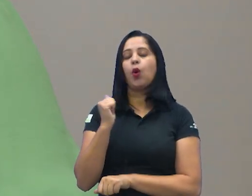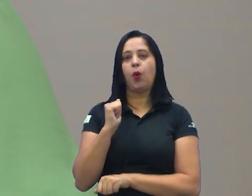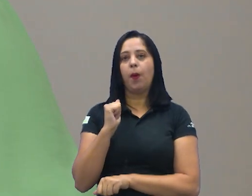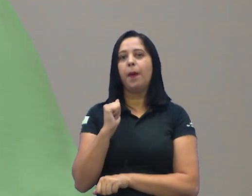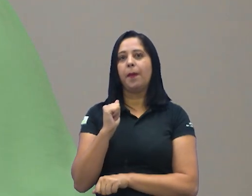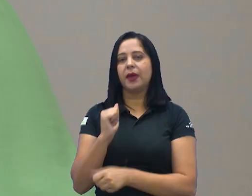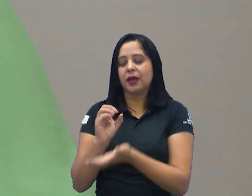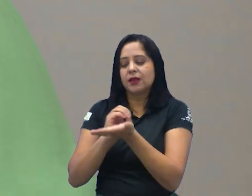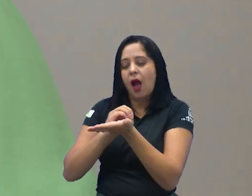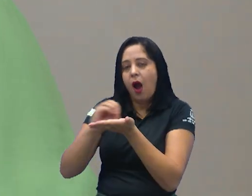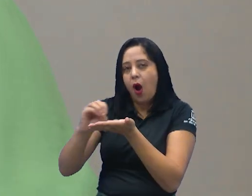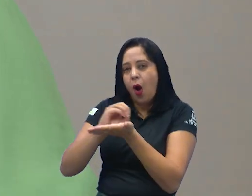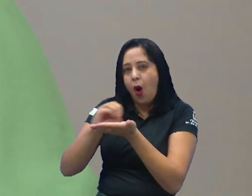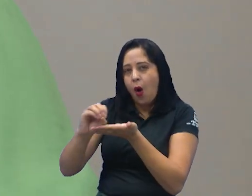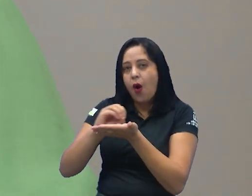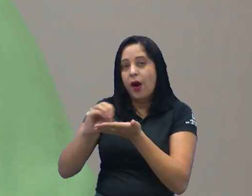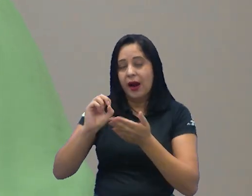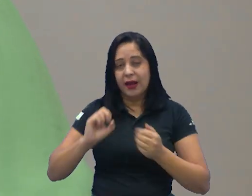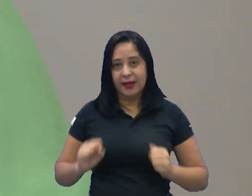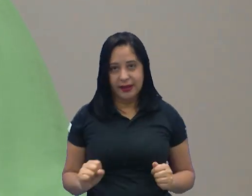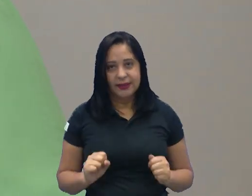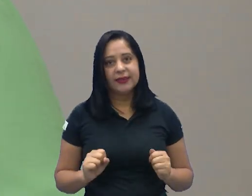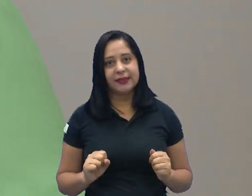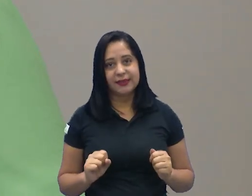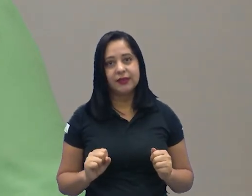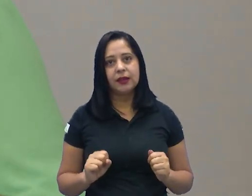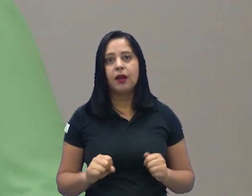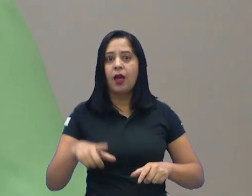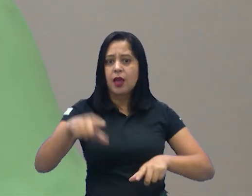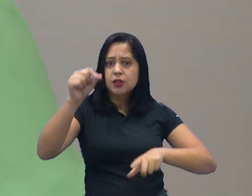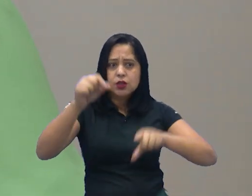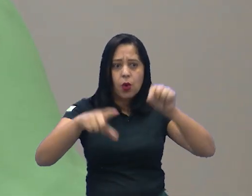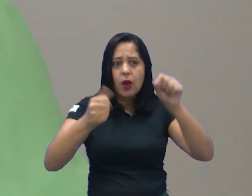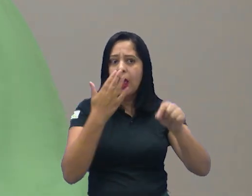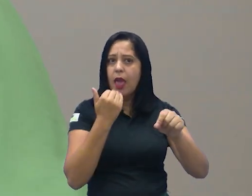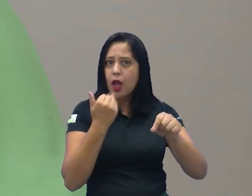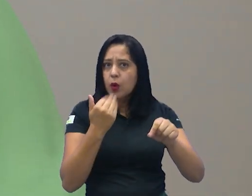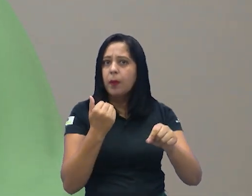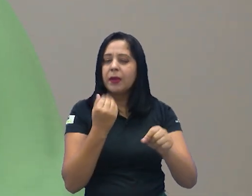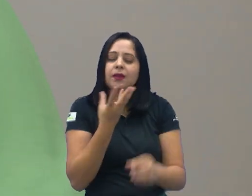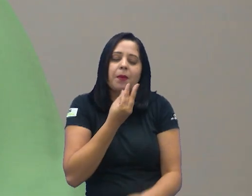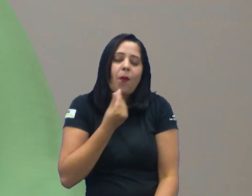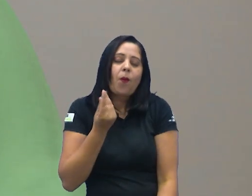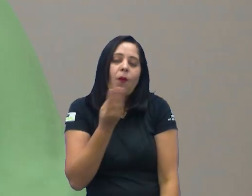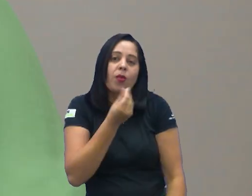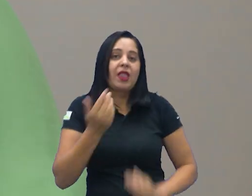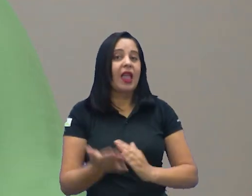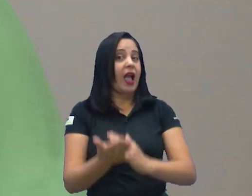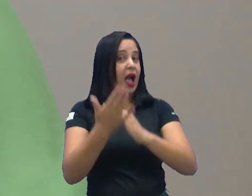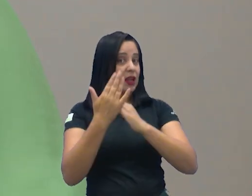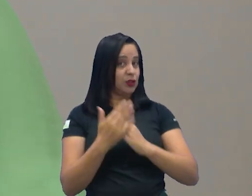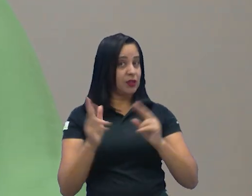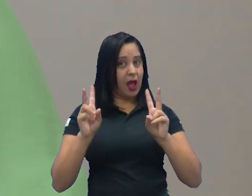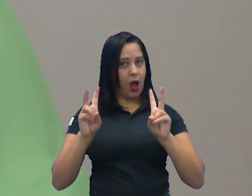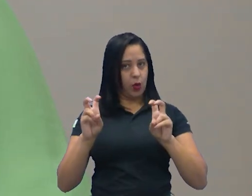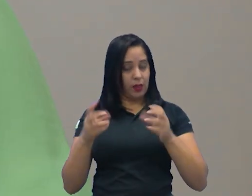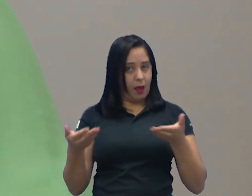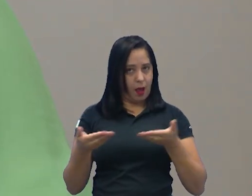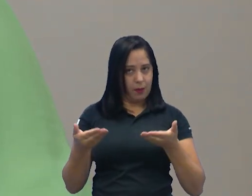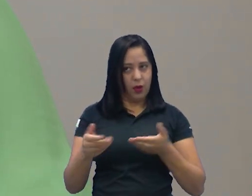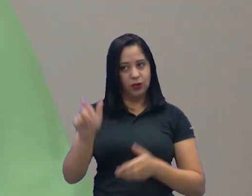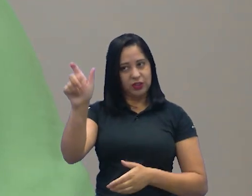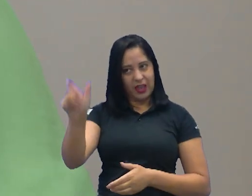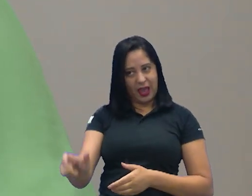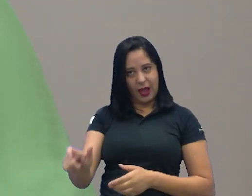de possibilidades, escolhas conscientes e muito sabor. Para ajudar a gente com esse tema, receba a